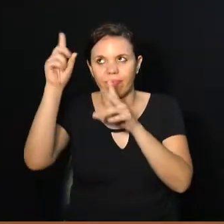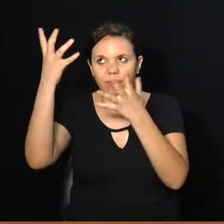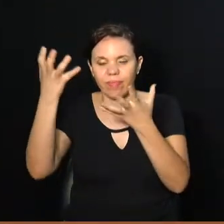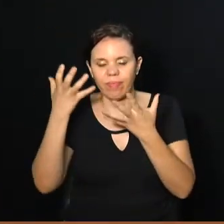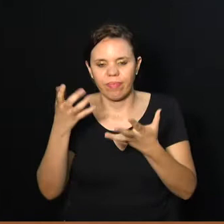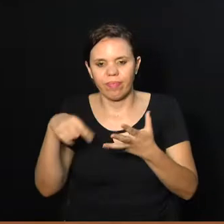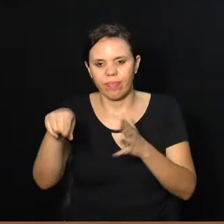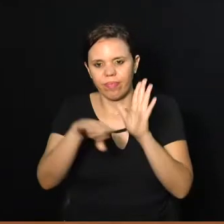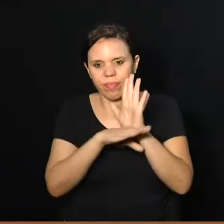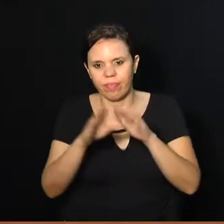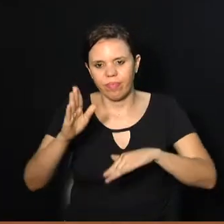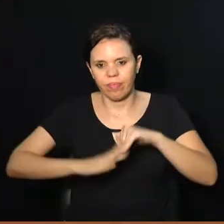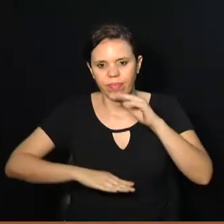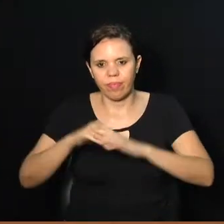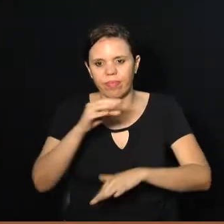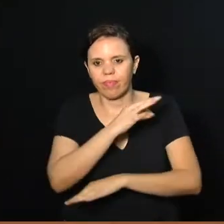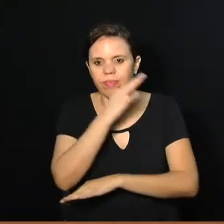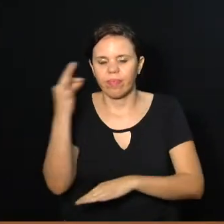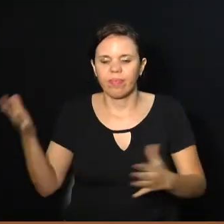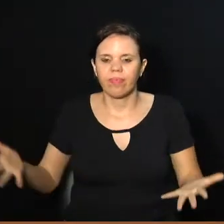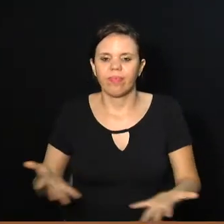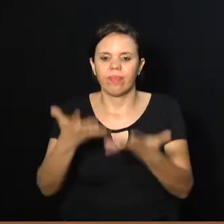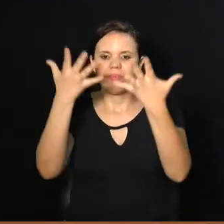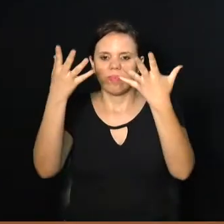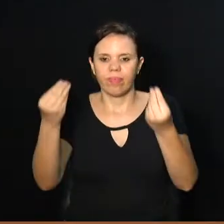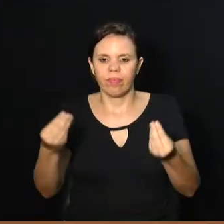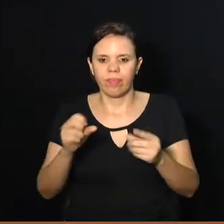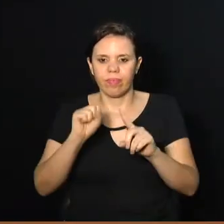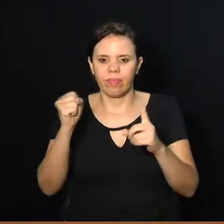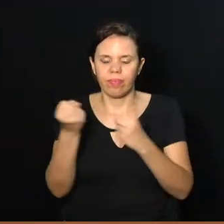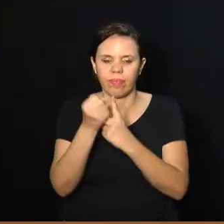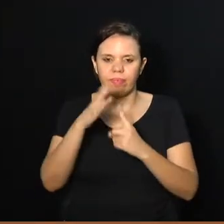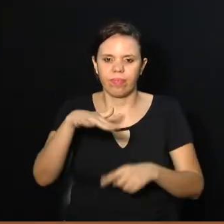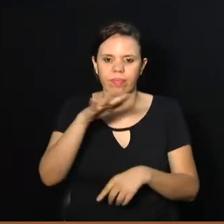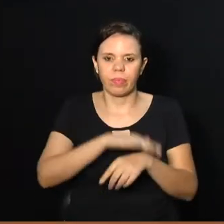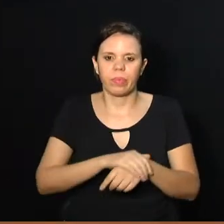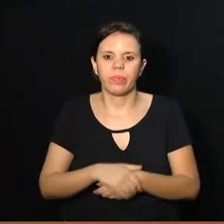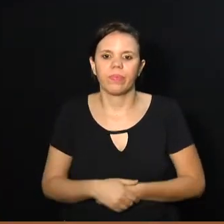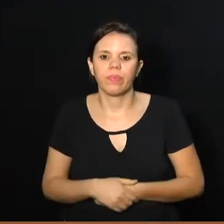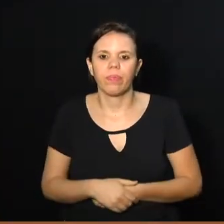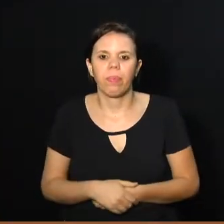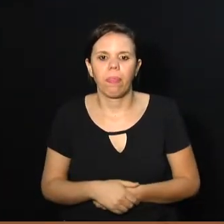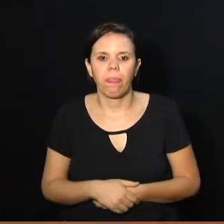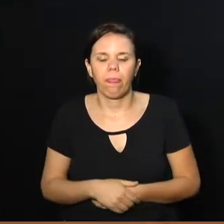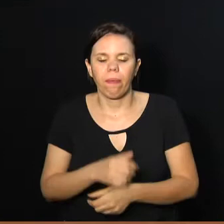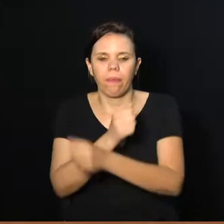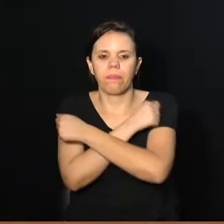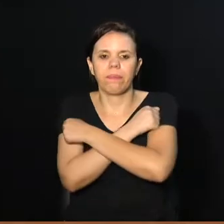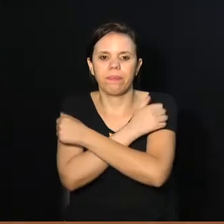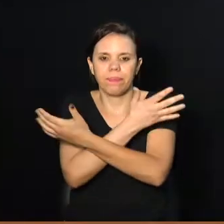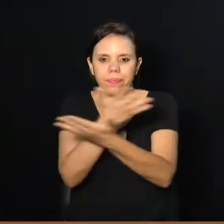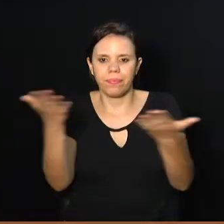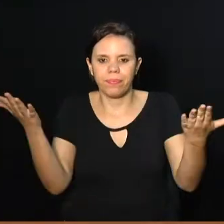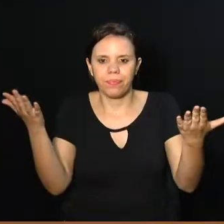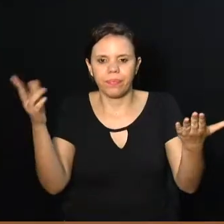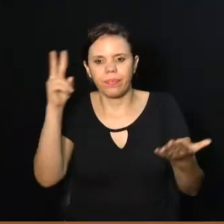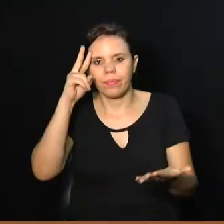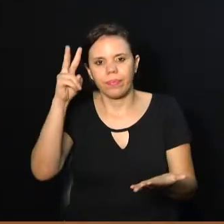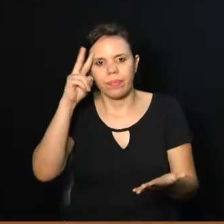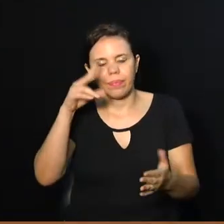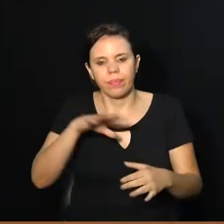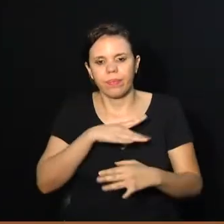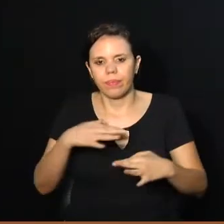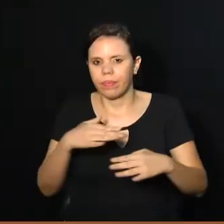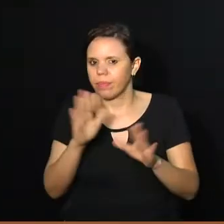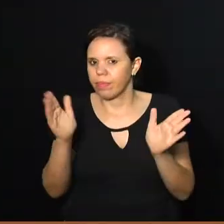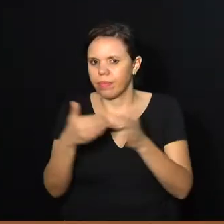vão ser excelentes profissionais e vão contribuir bastante aí para a sociedade. Então, um abraço a todos e vai lembrar que a cidade não fecha e esse